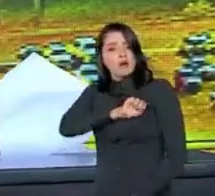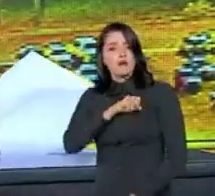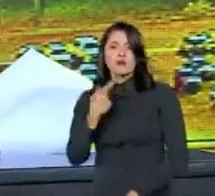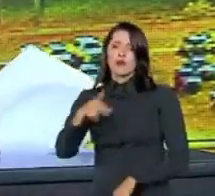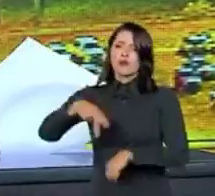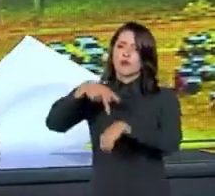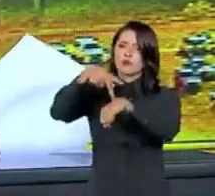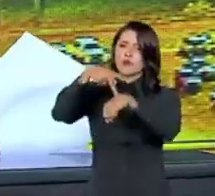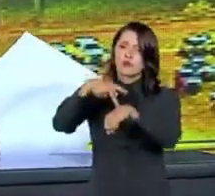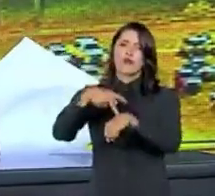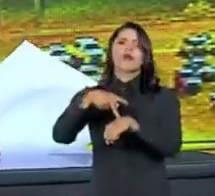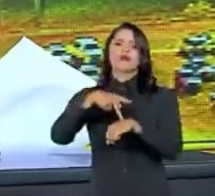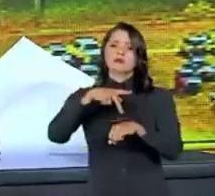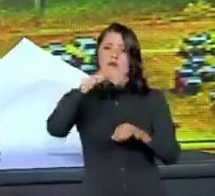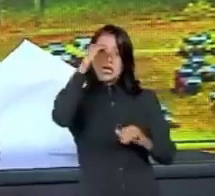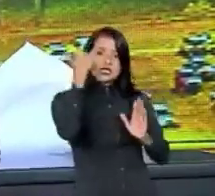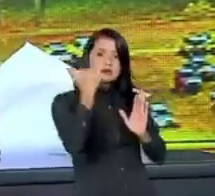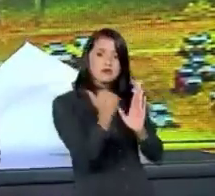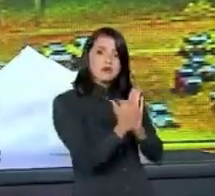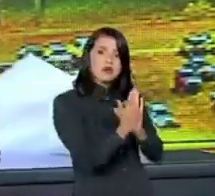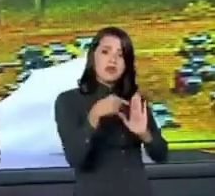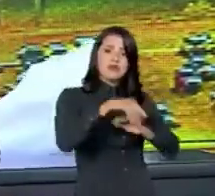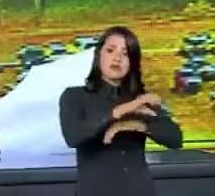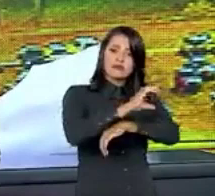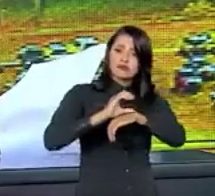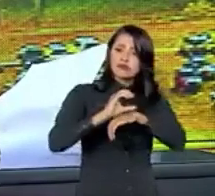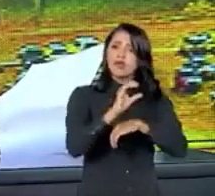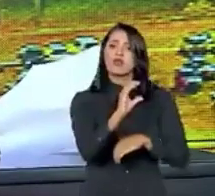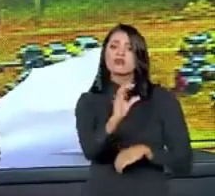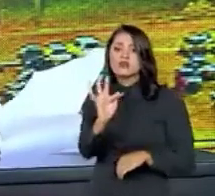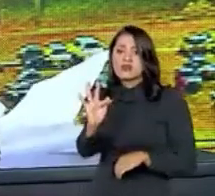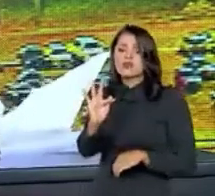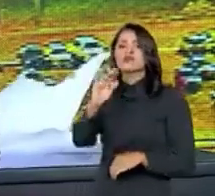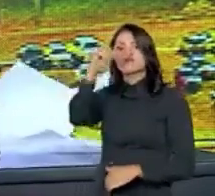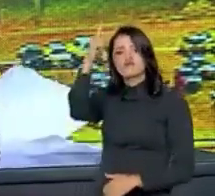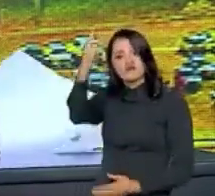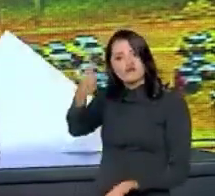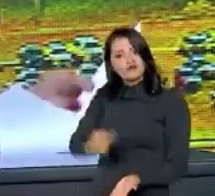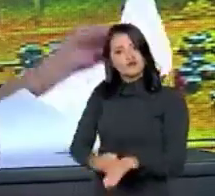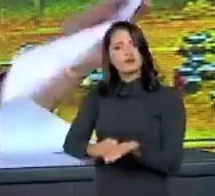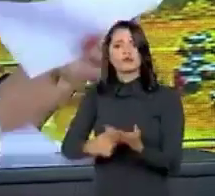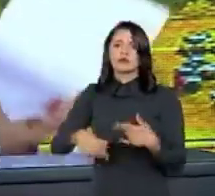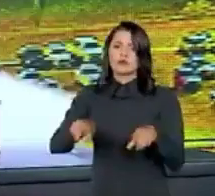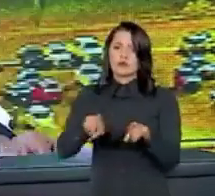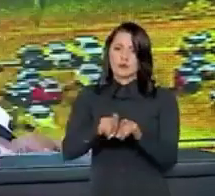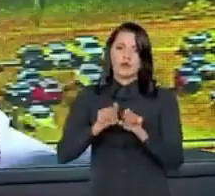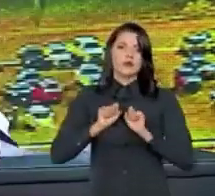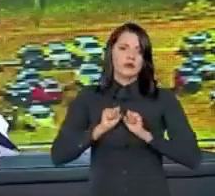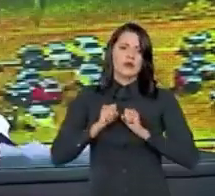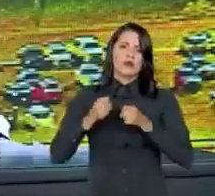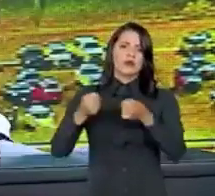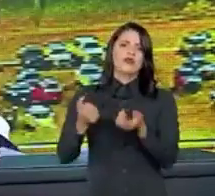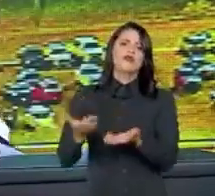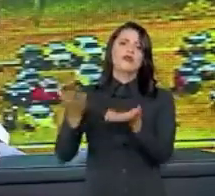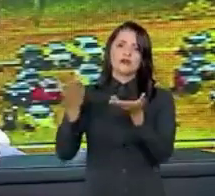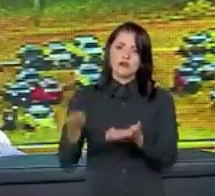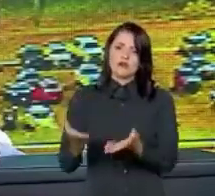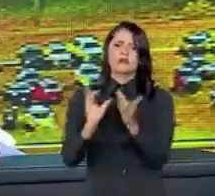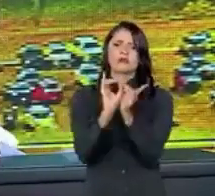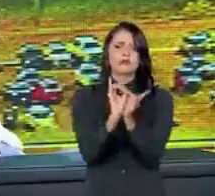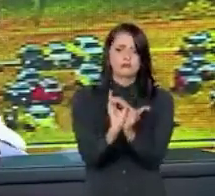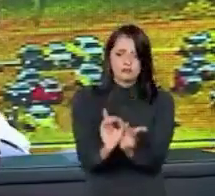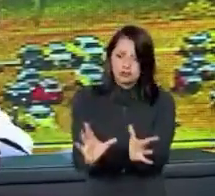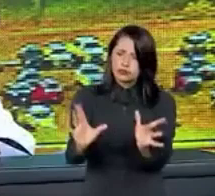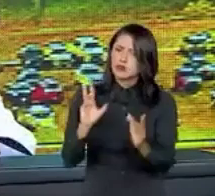o respeito à Constituição e o compromisso inarredável com a defesa da